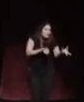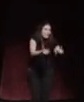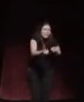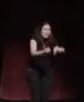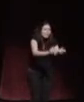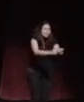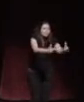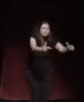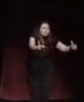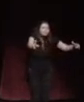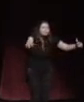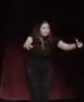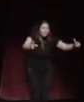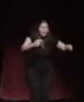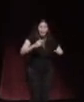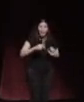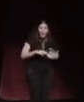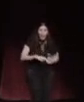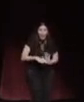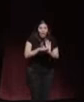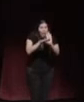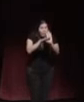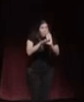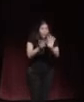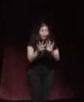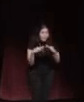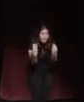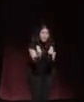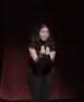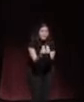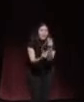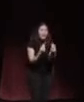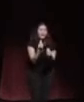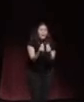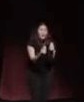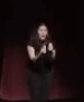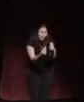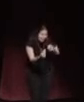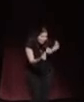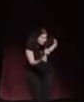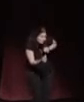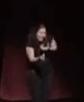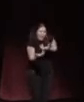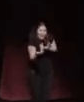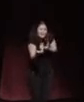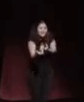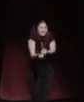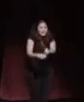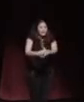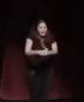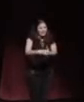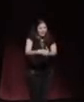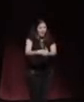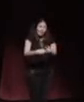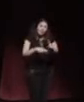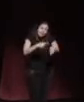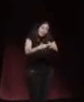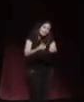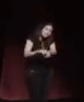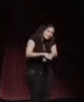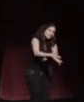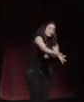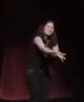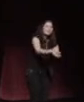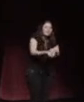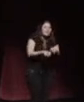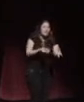relembrar ou ajudá-los a relembrar esse gesto humano, porque eu também, o que eu aprendi no meu acompanhamento com